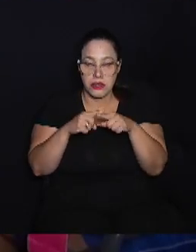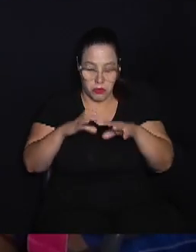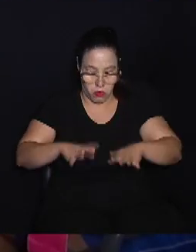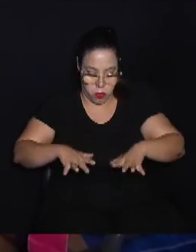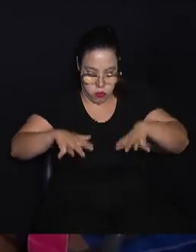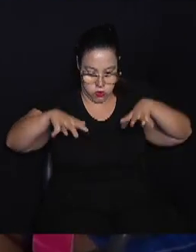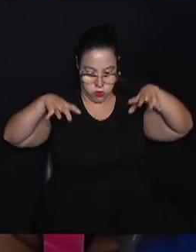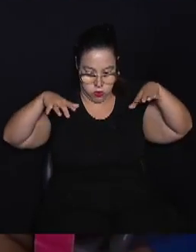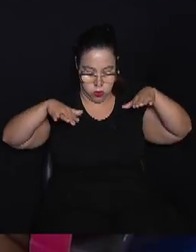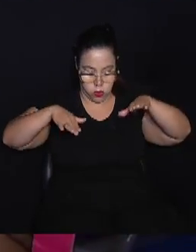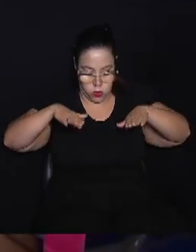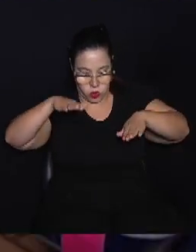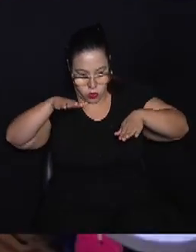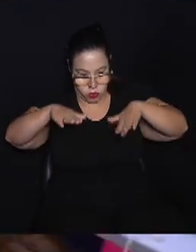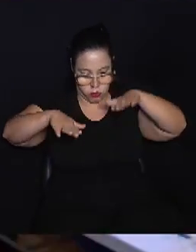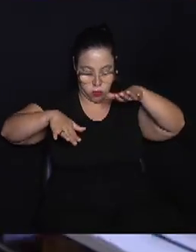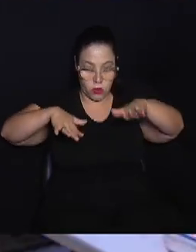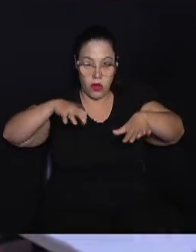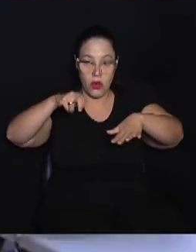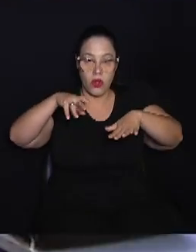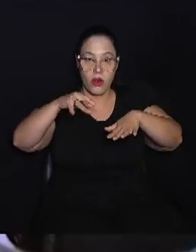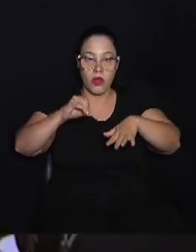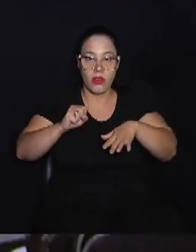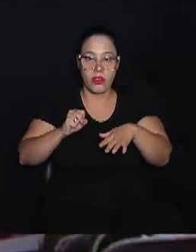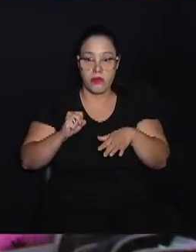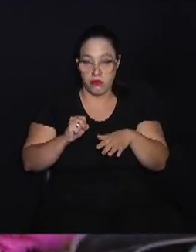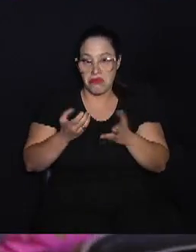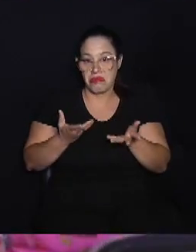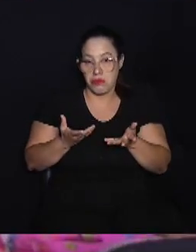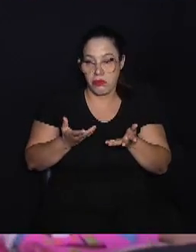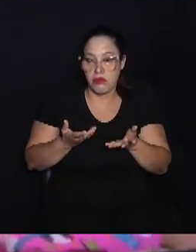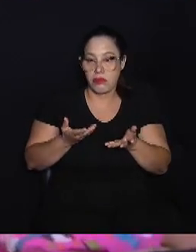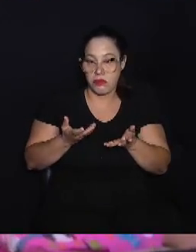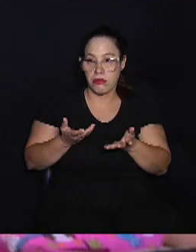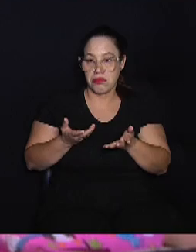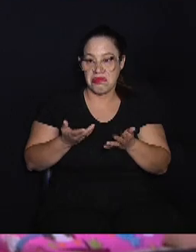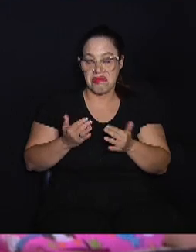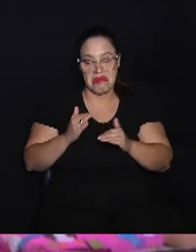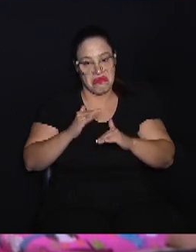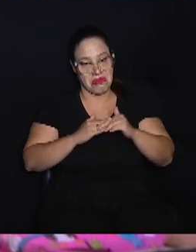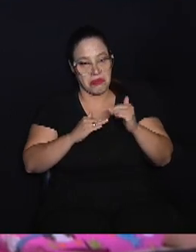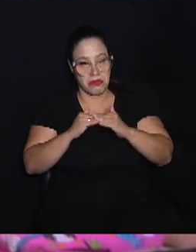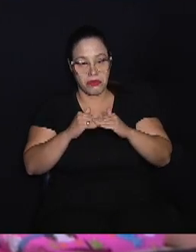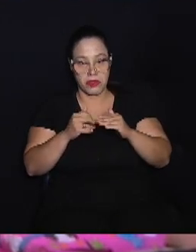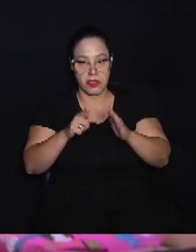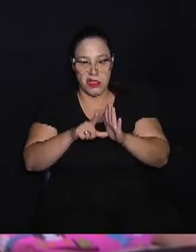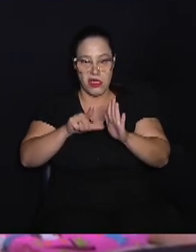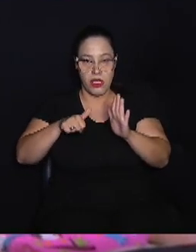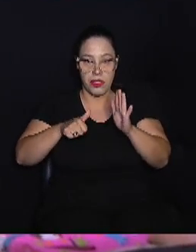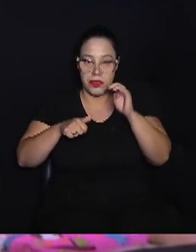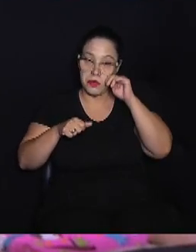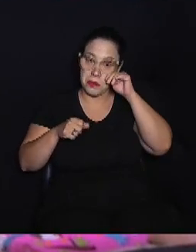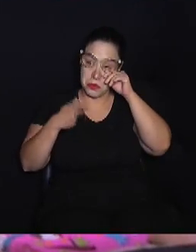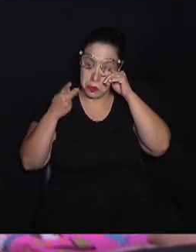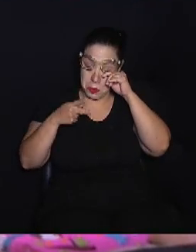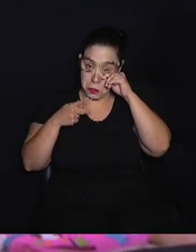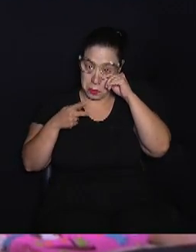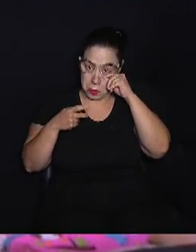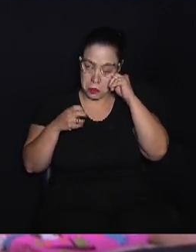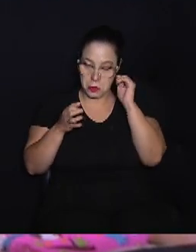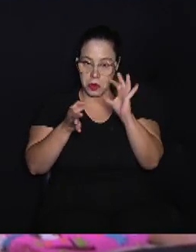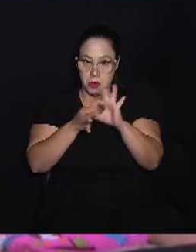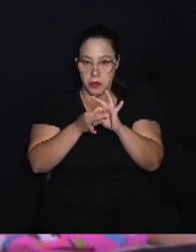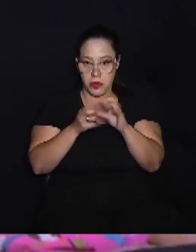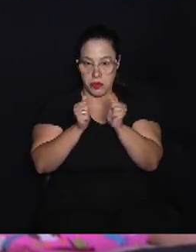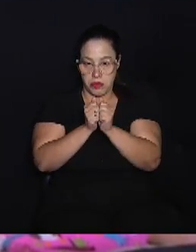grandes e andam. E robôs, eles também têm uma capacidade de atirar as coisas, de falar. Então eu juntei os